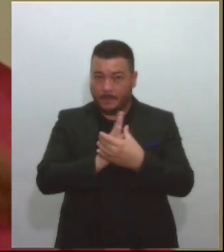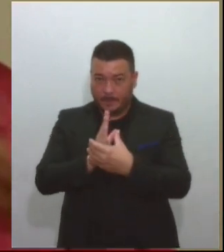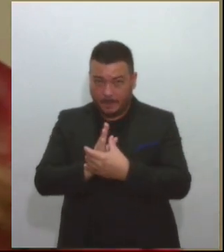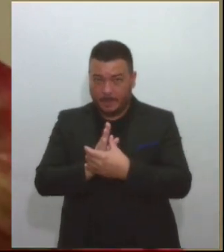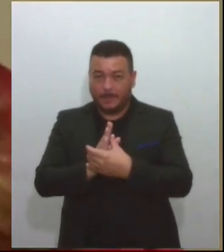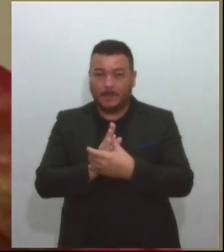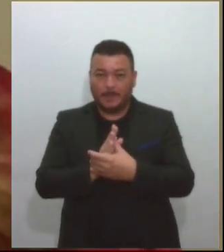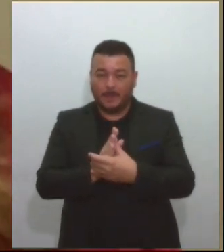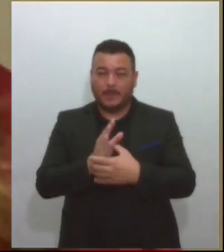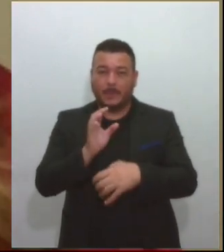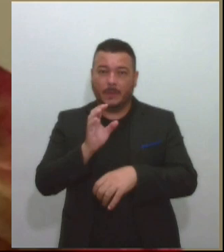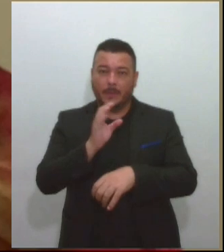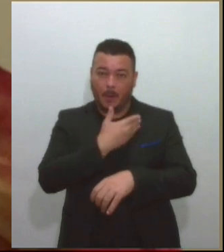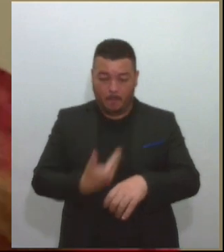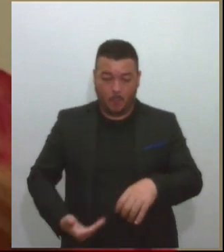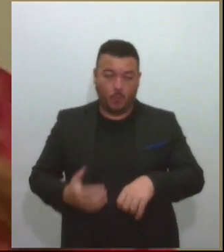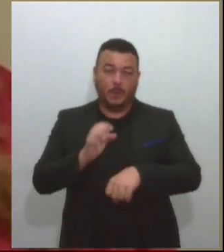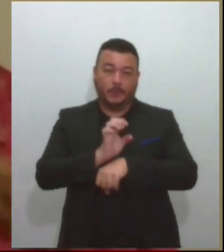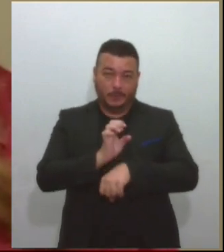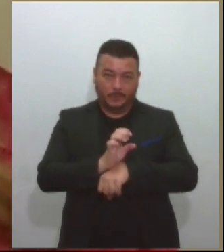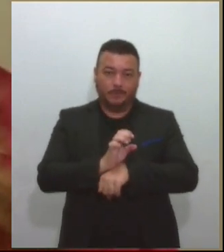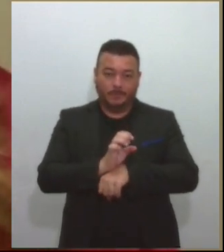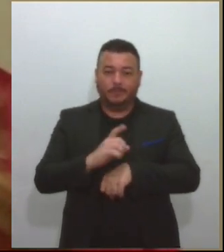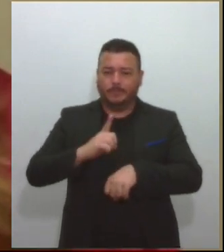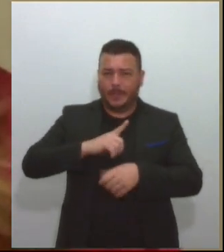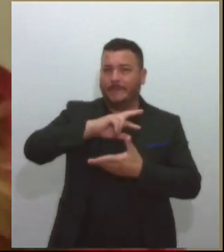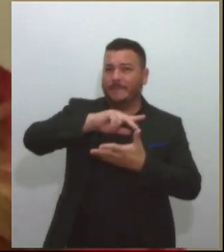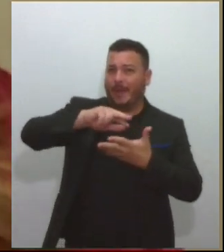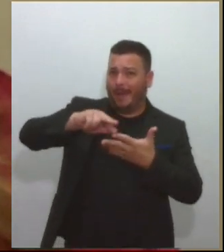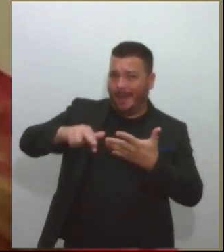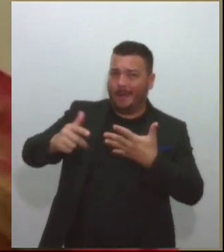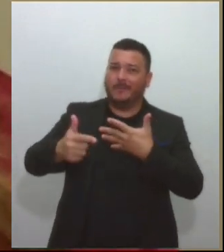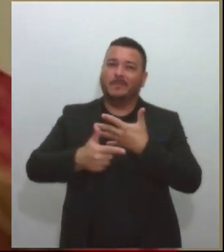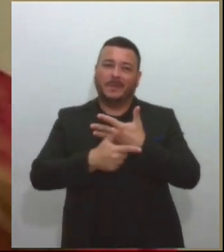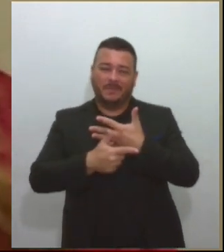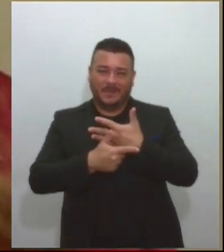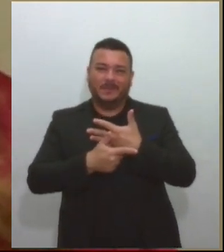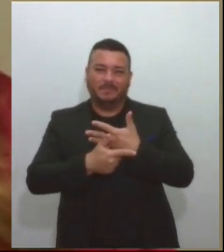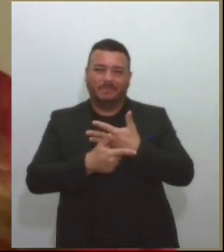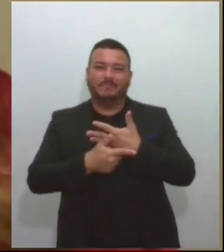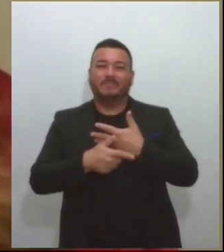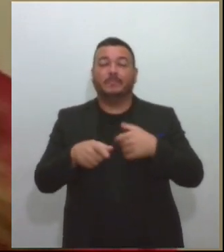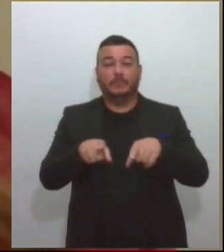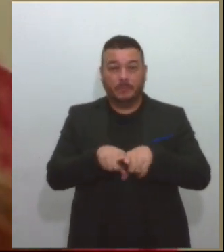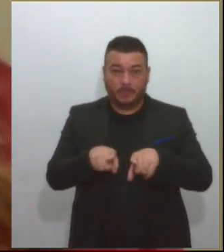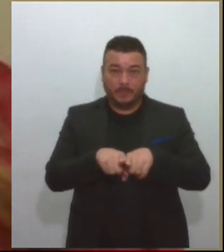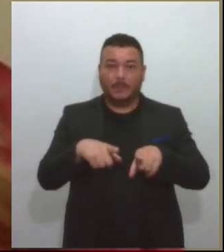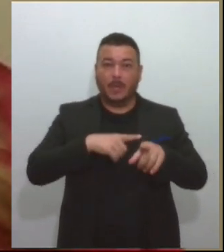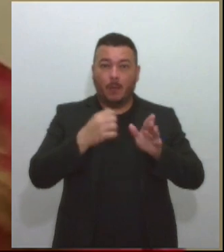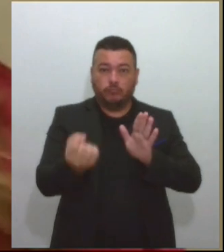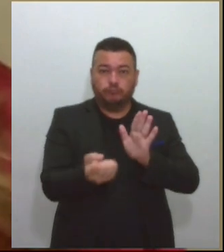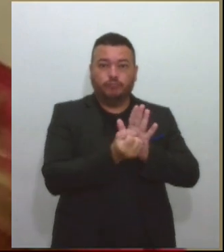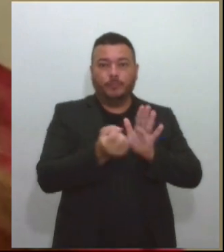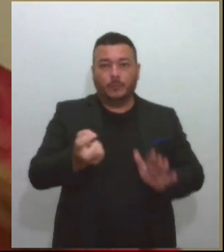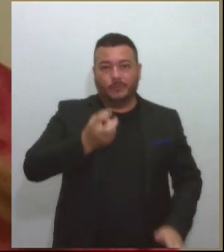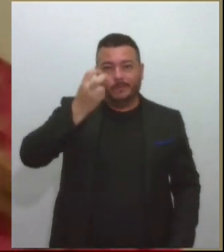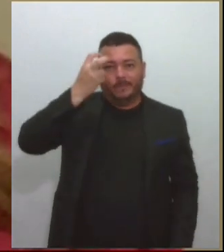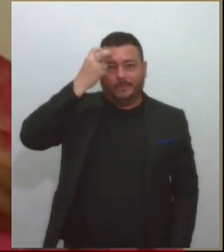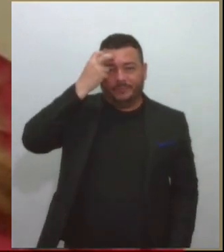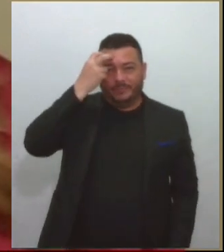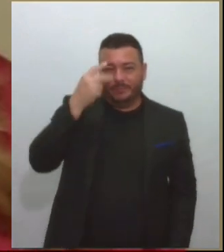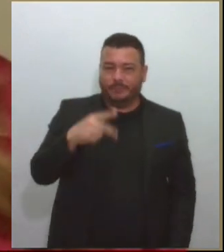tem múltiplas funções. Além de salvaguardar o patrimônio intelectual,